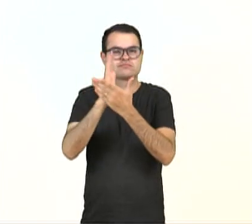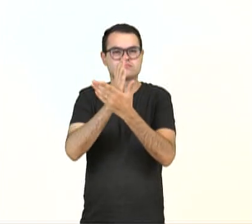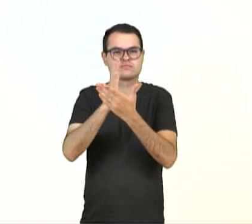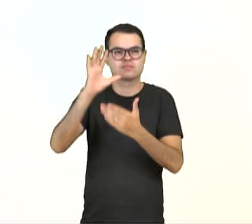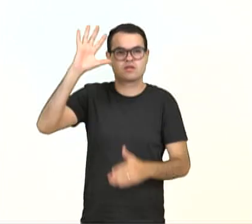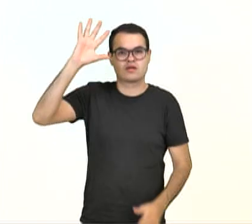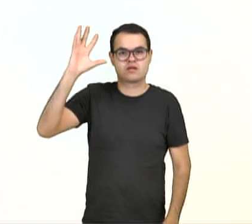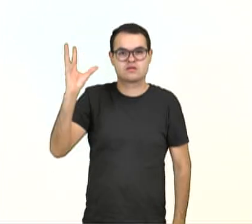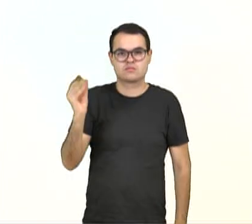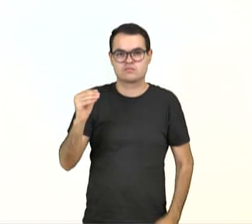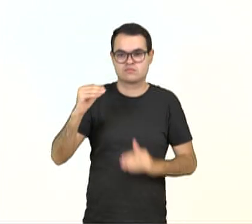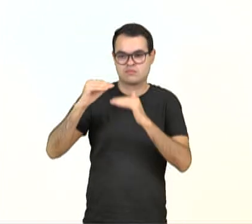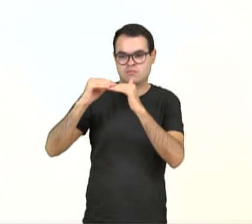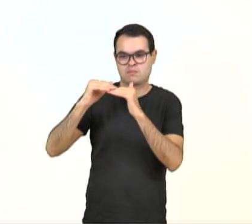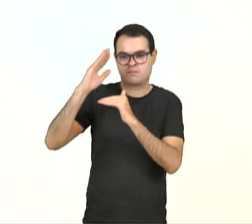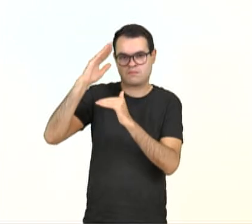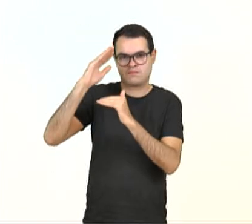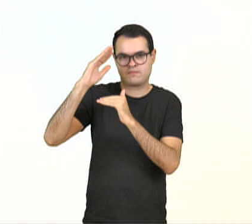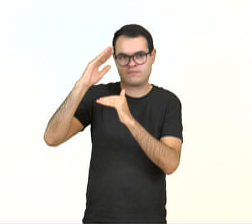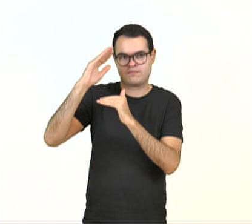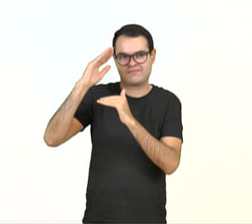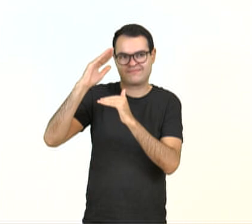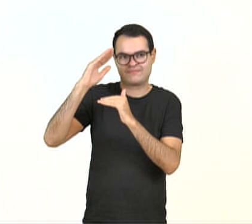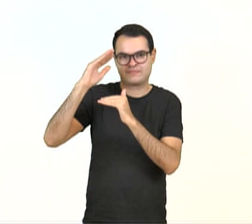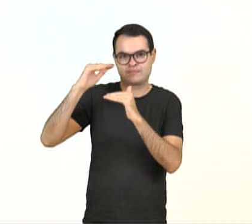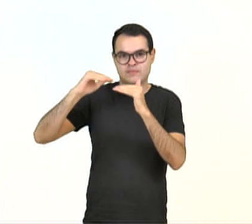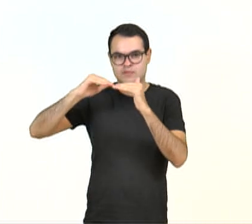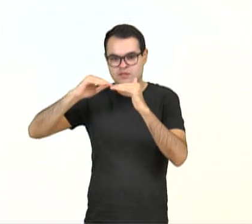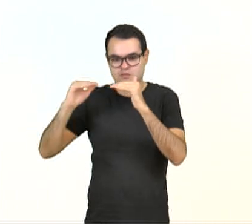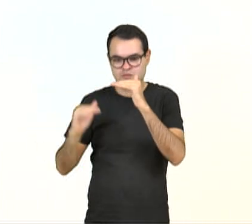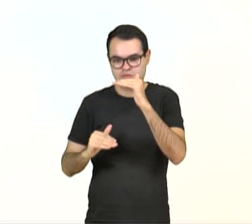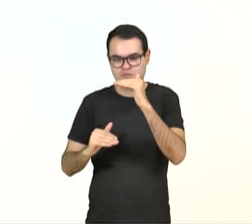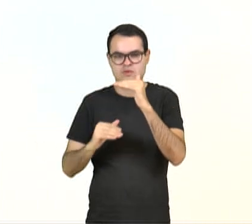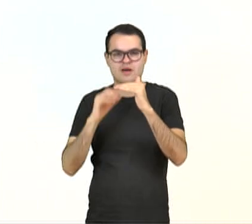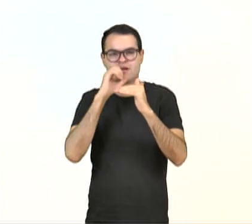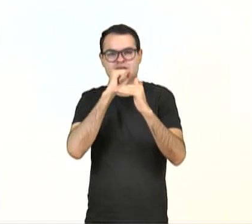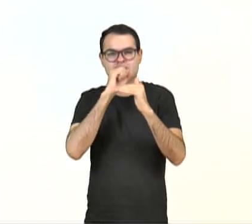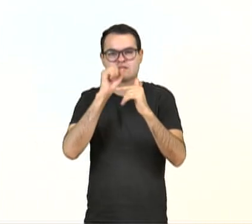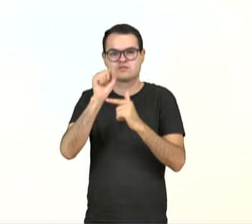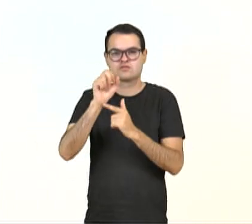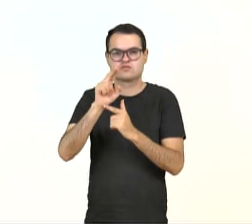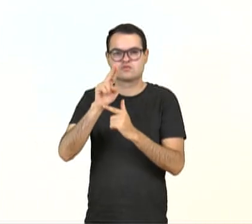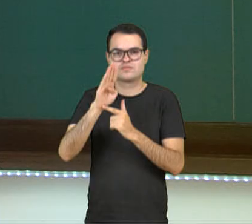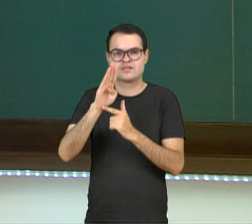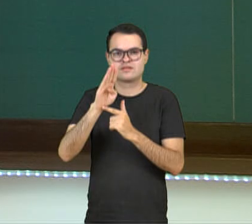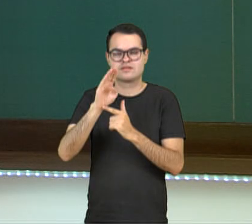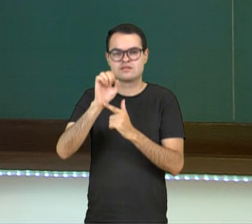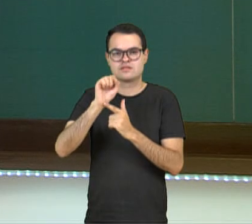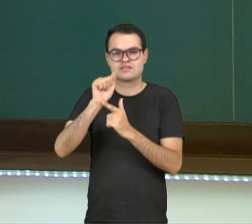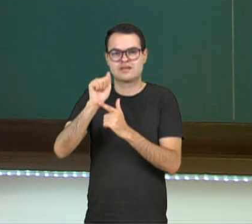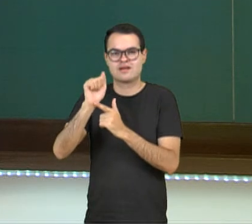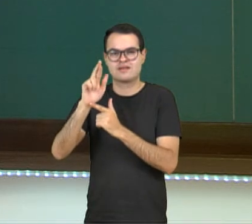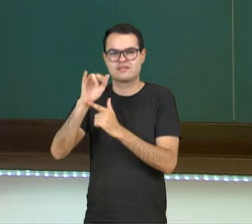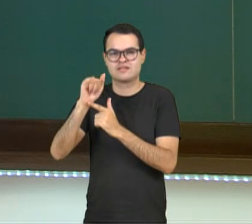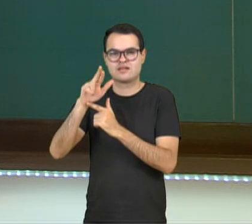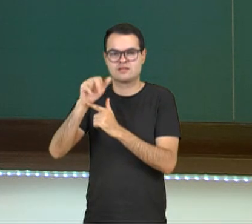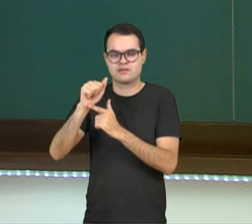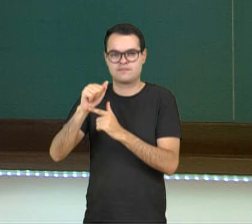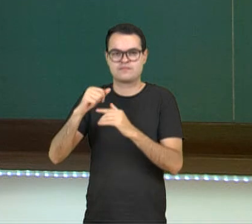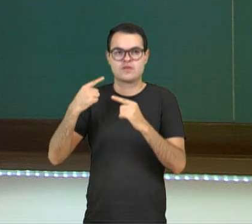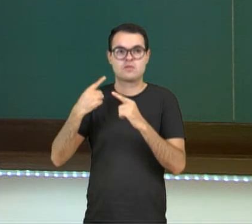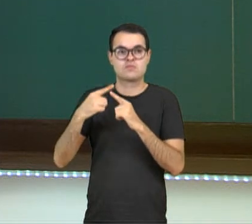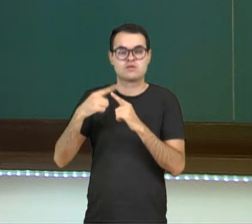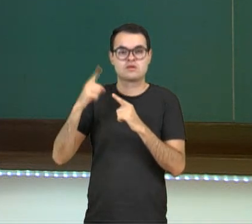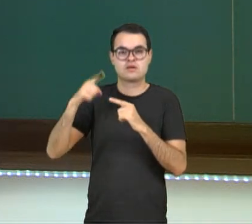África subsaariana, desculpa, essa parte aqui, ó, toda laranja, África subsaariana. Por que, professora, o nome é tão difícil? Porque